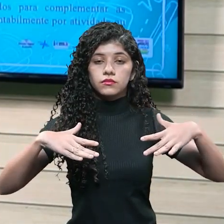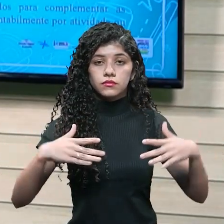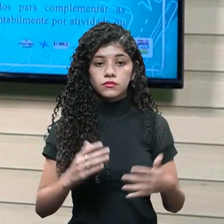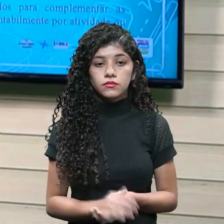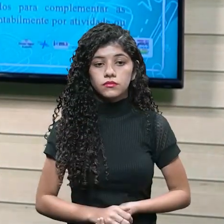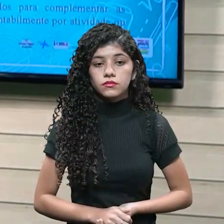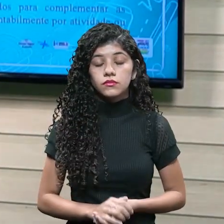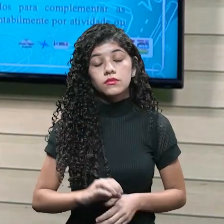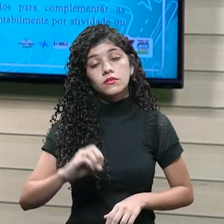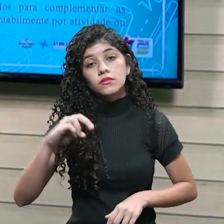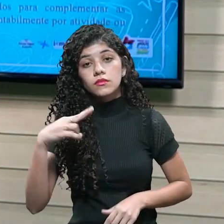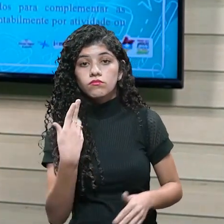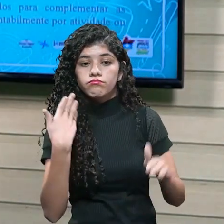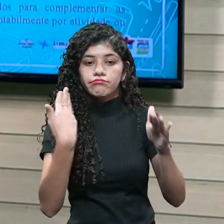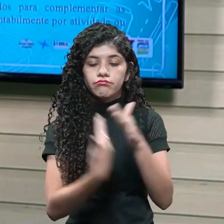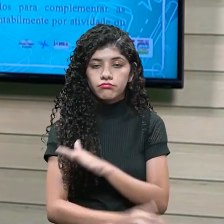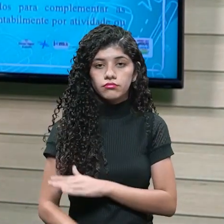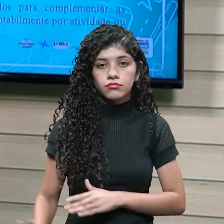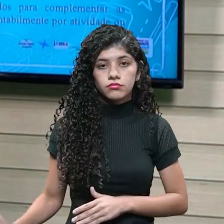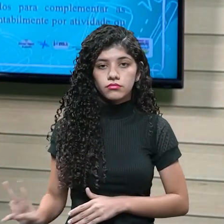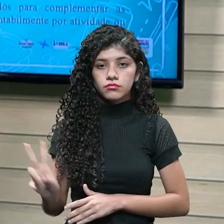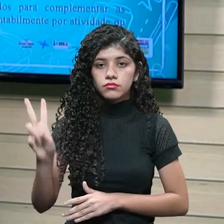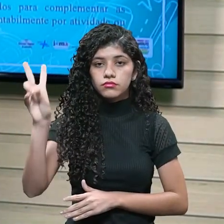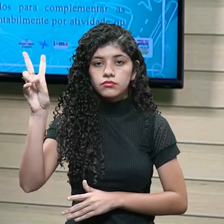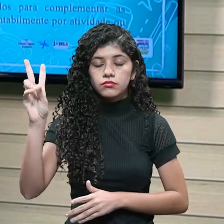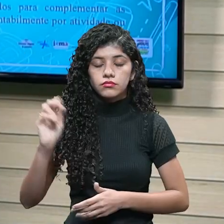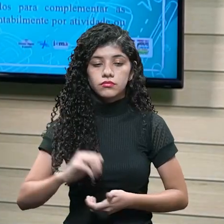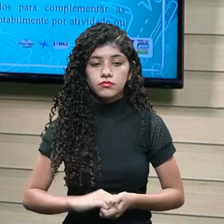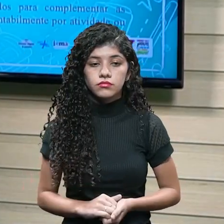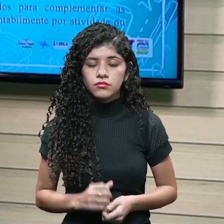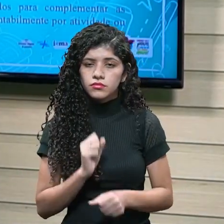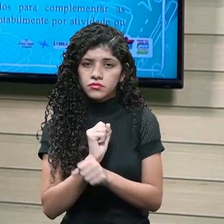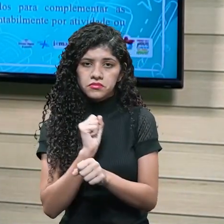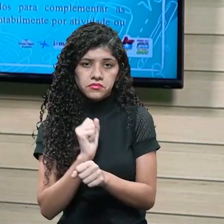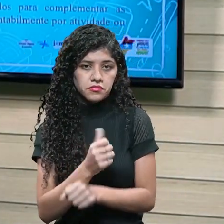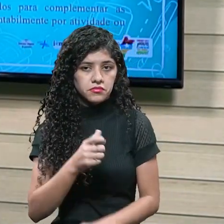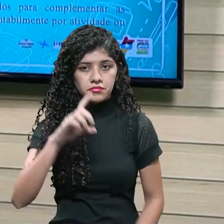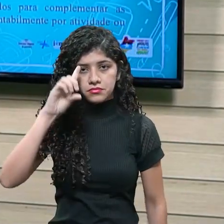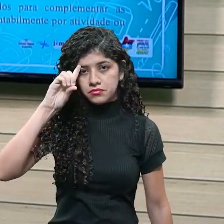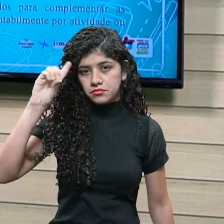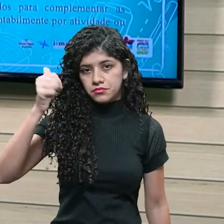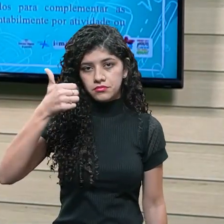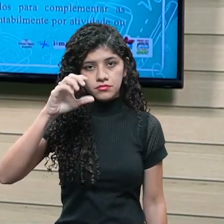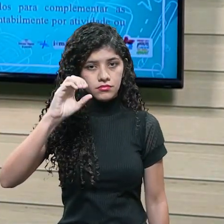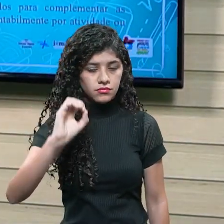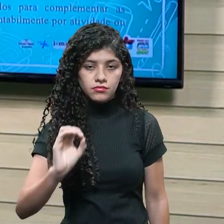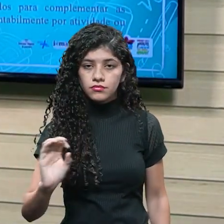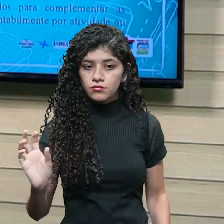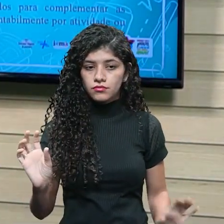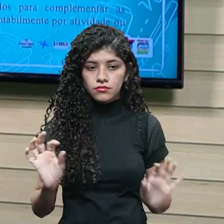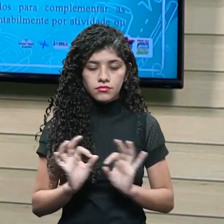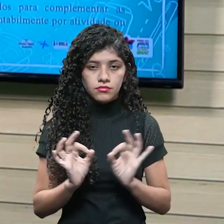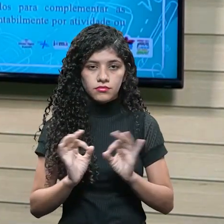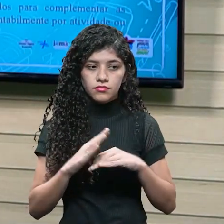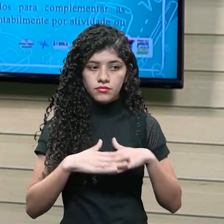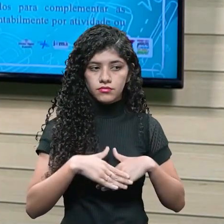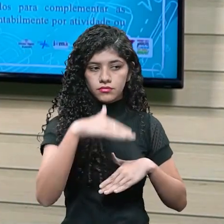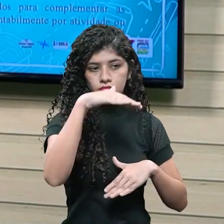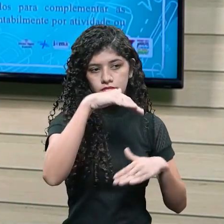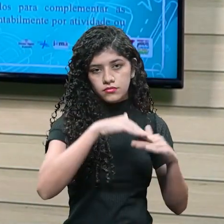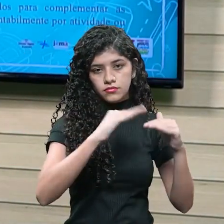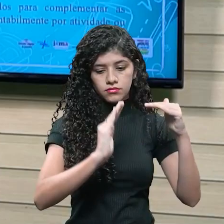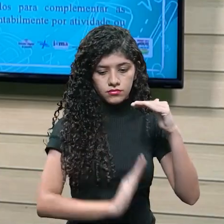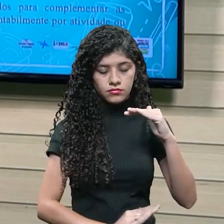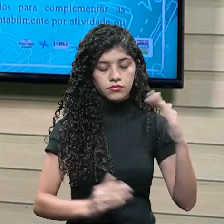mercado ou ela perdeu valor de mercado. Então, eu não vou esperar 10 dias para lançar pelo valor que variou,